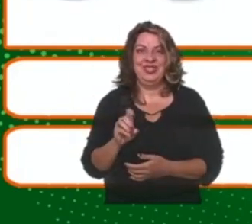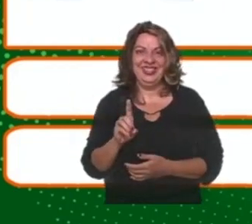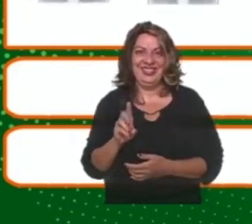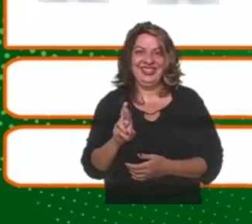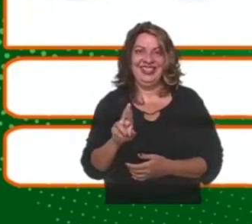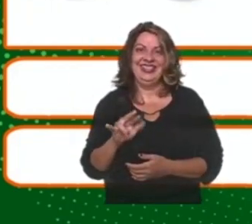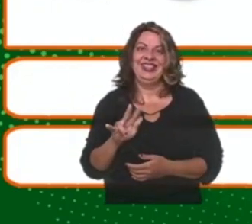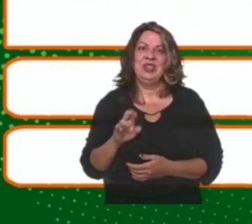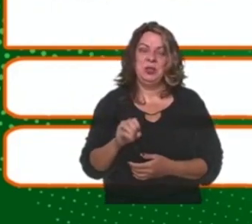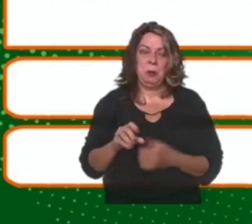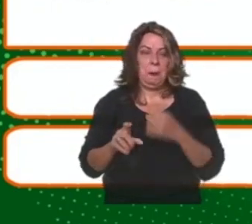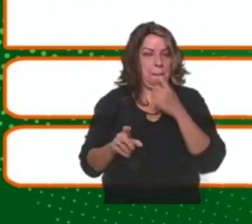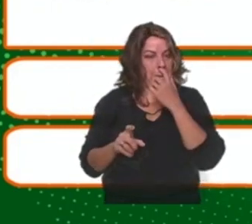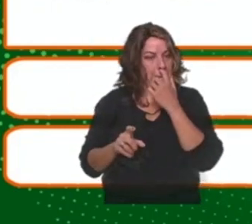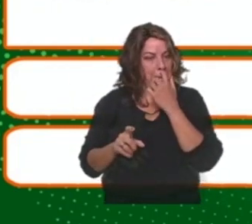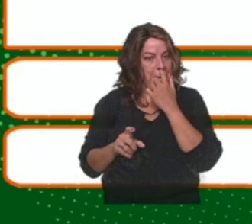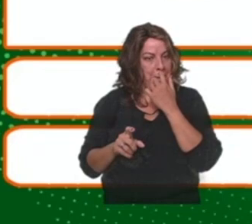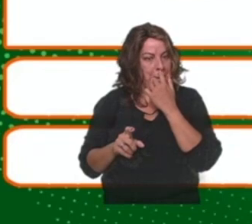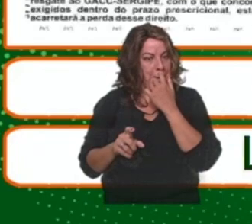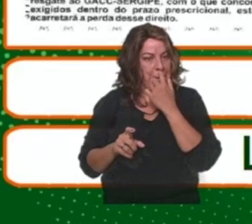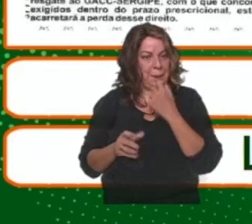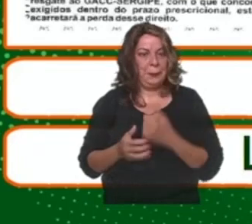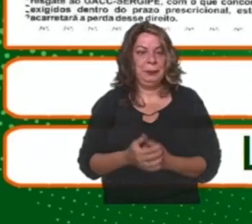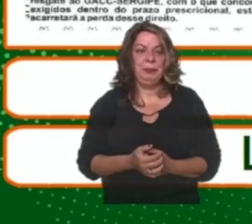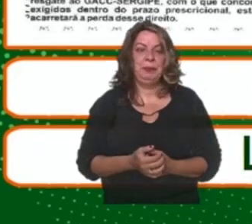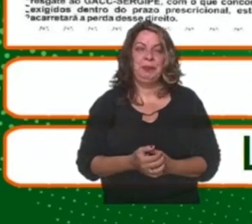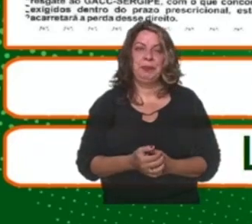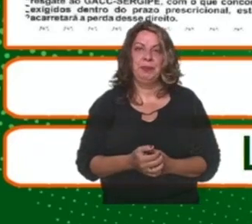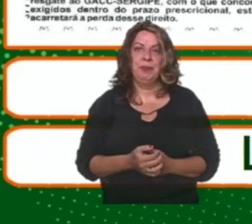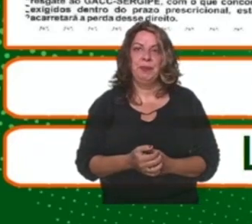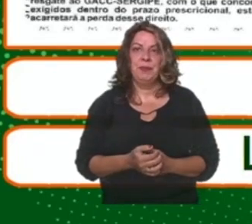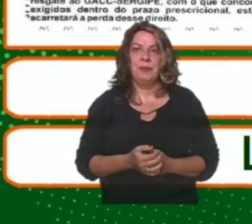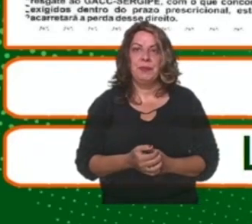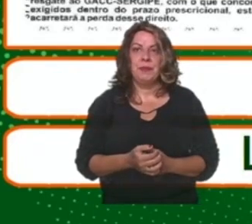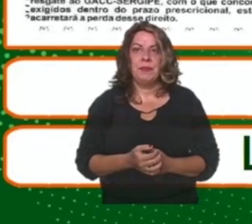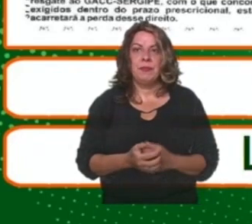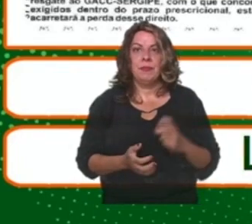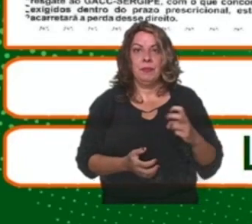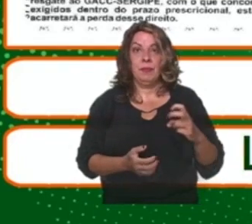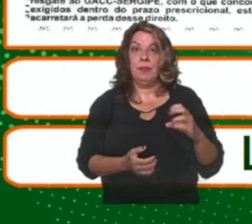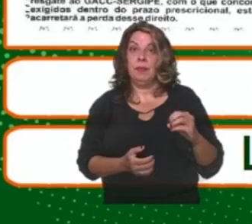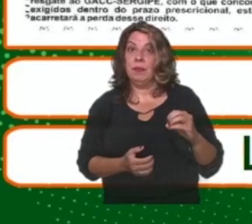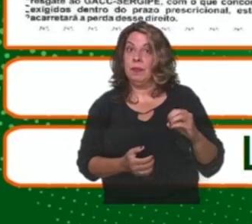Capela. Segue anunciando o nosso Gira Sergipe, tem mais um chegando aqui,